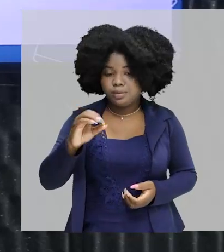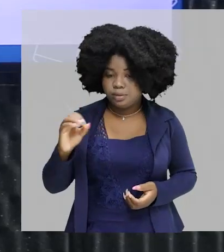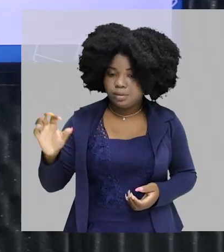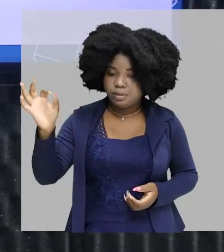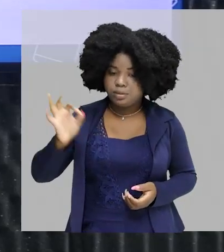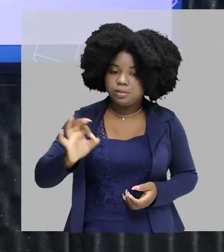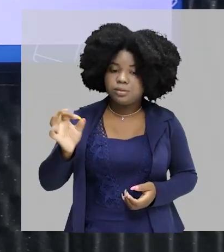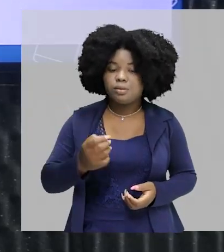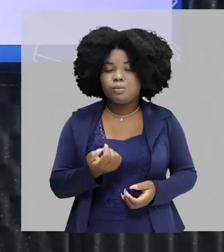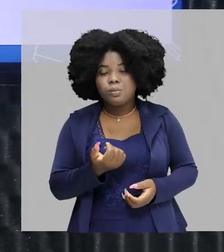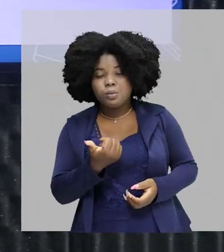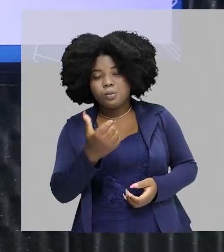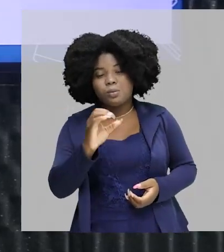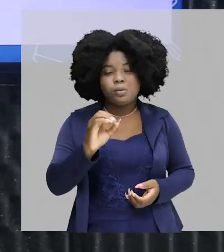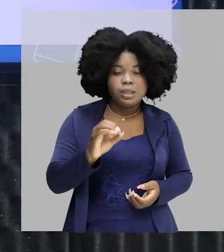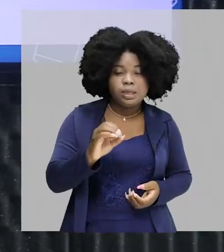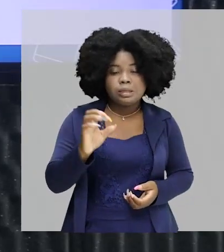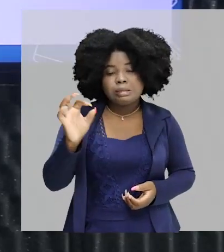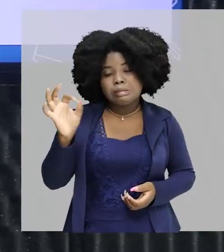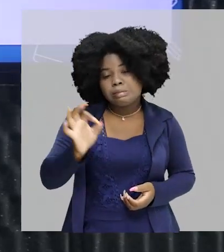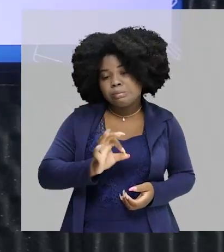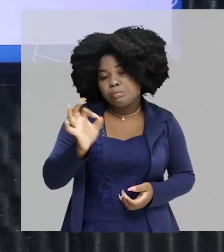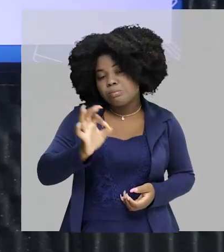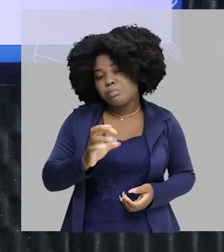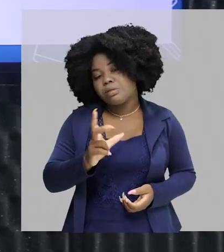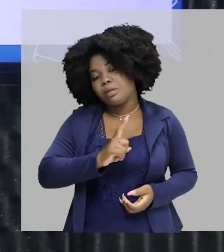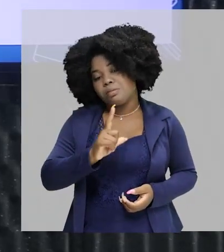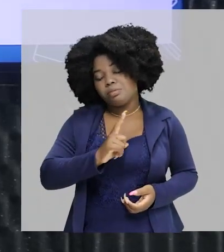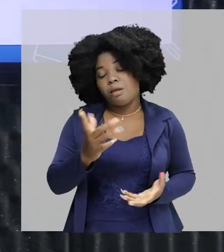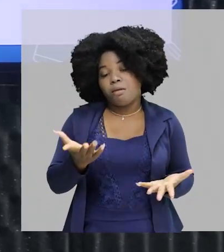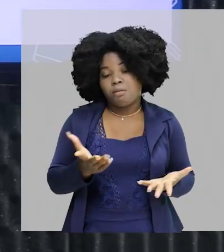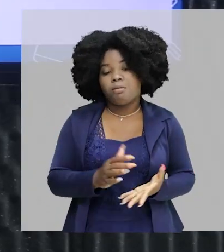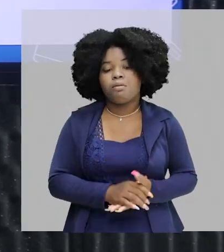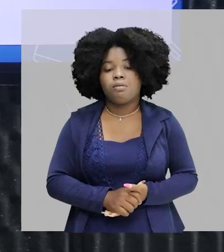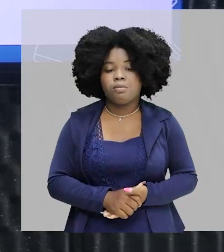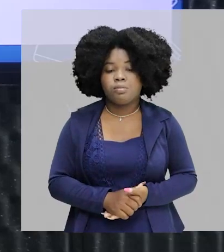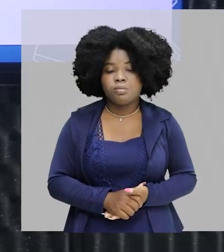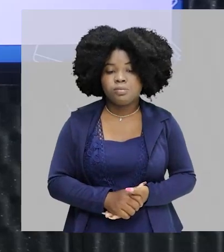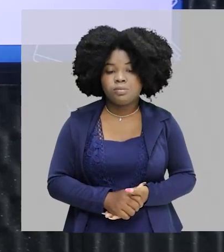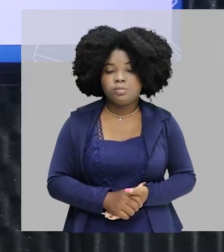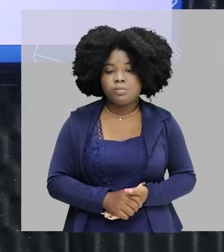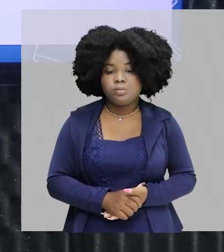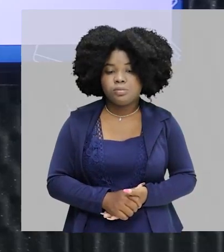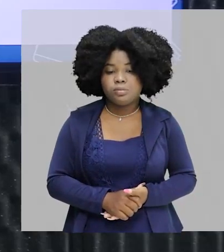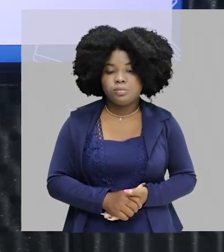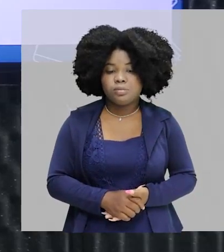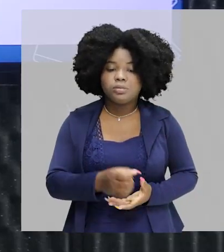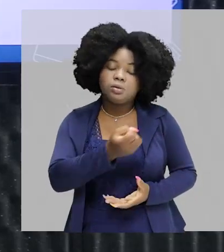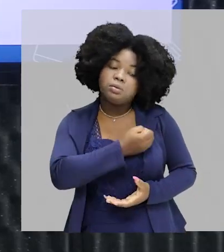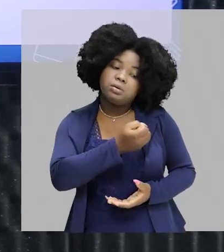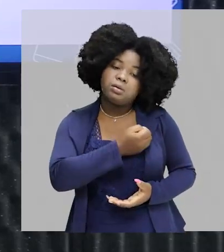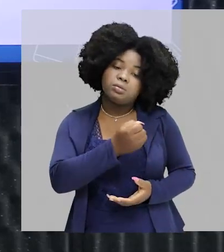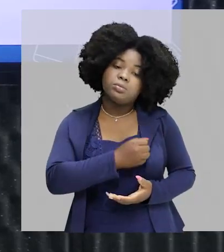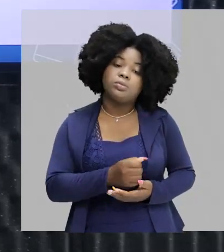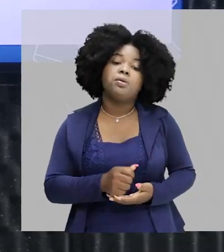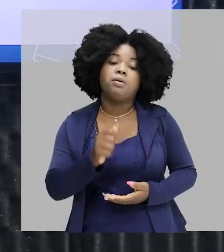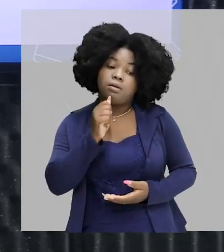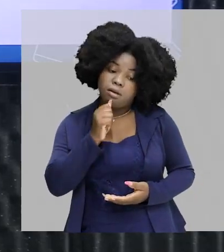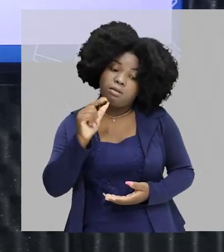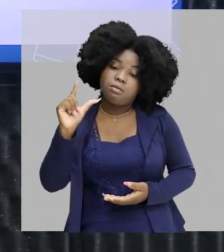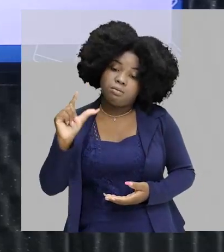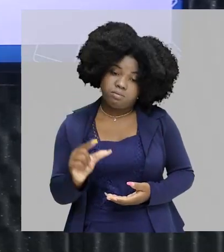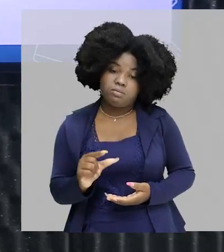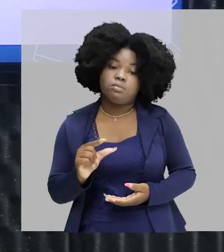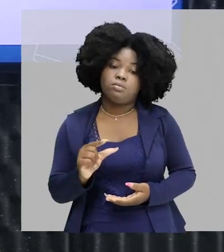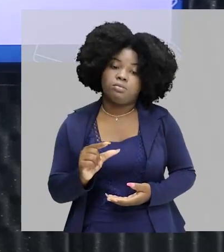um pouquinho mais de 10% corresponde à energia nuclear. Então, é um número, né, ainda muito